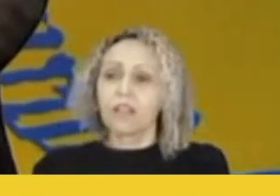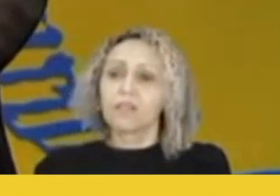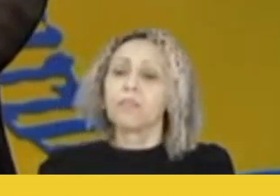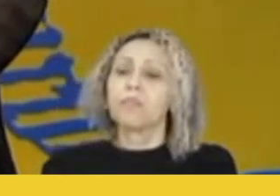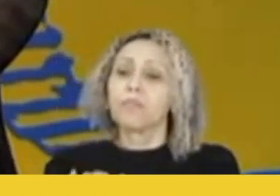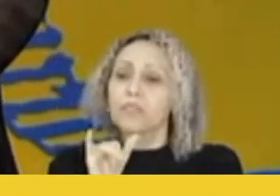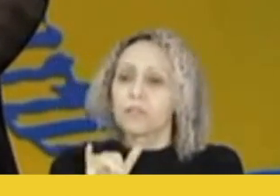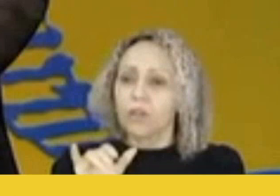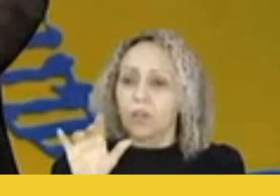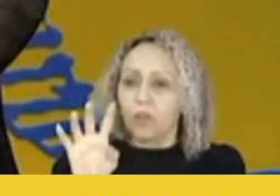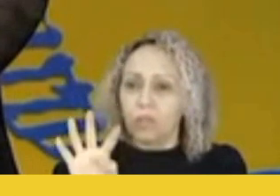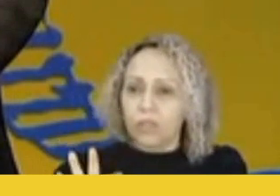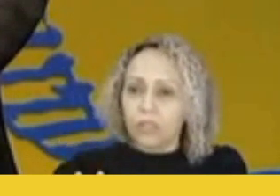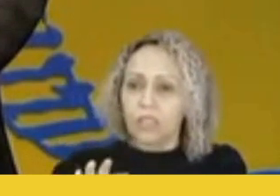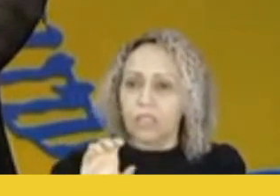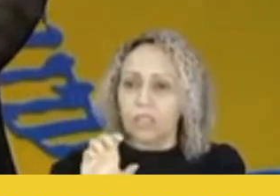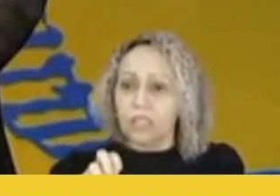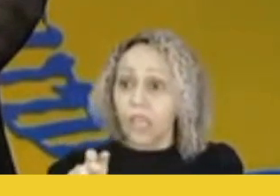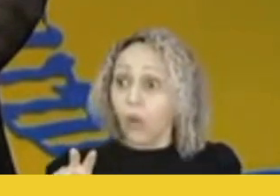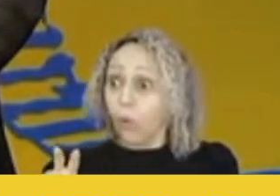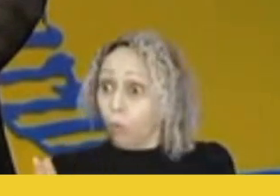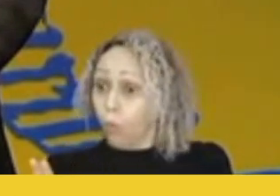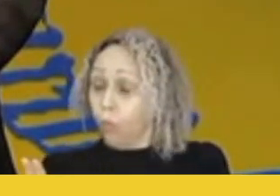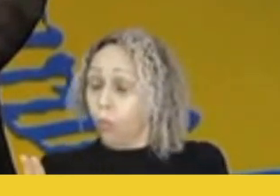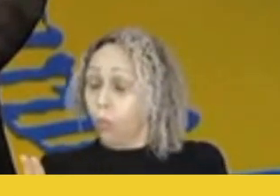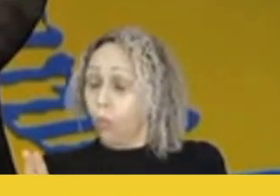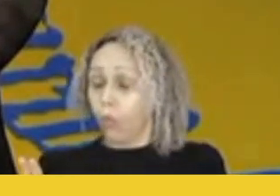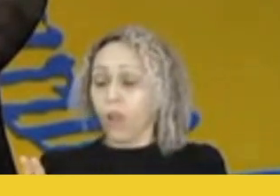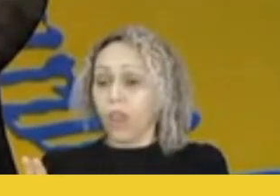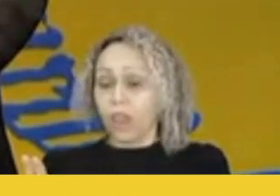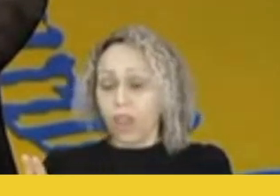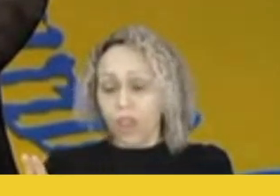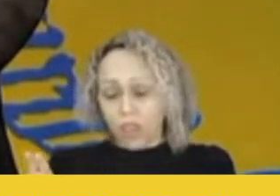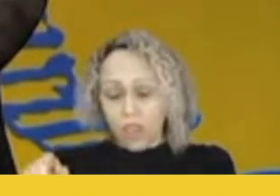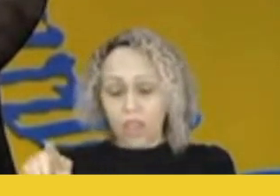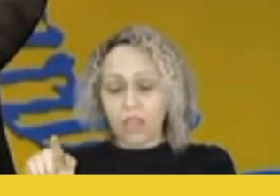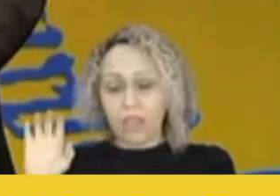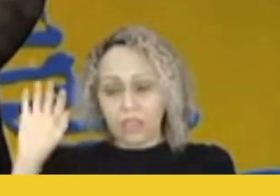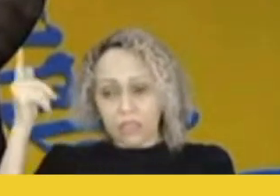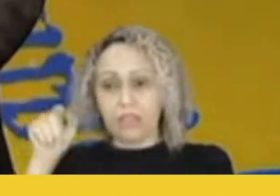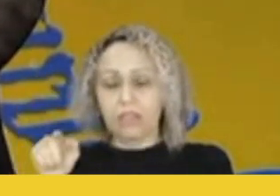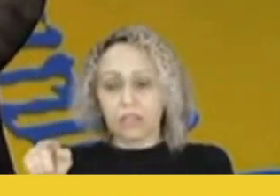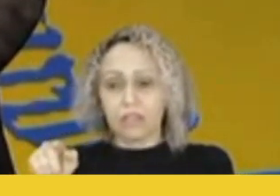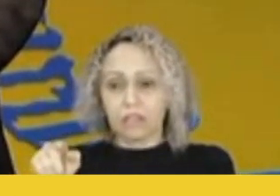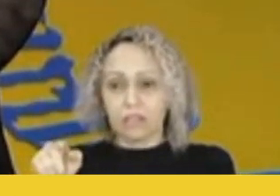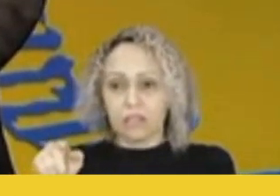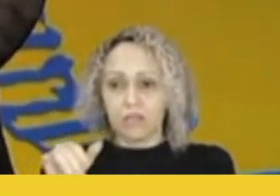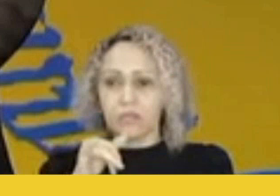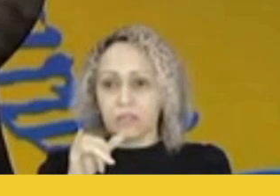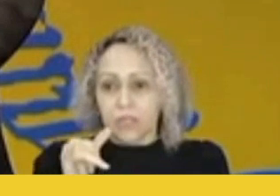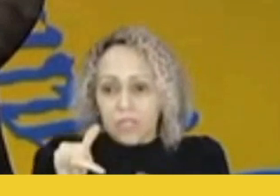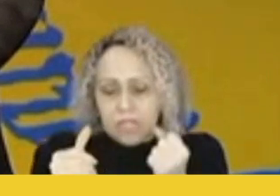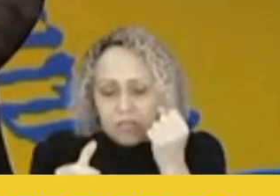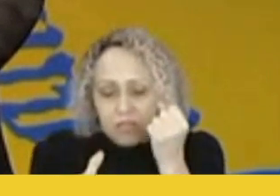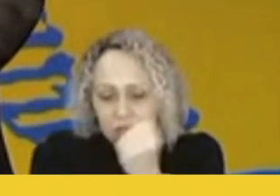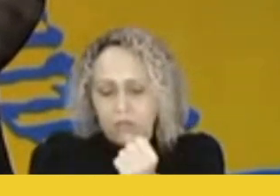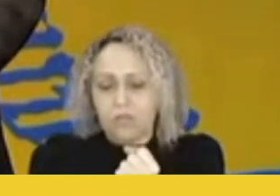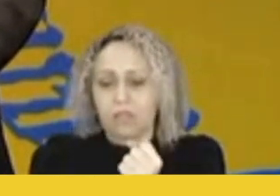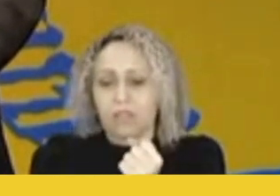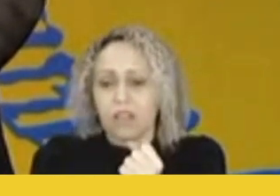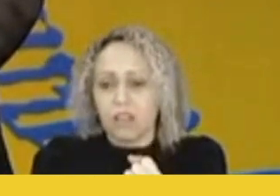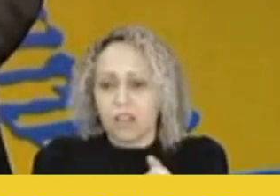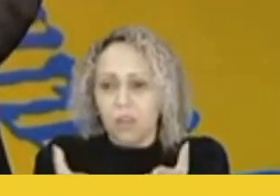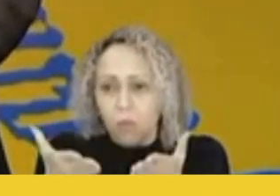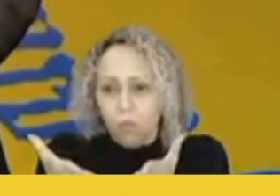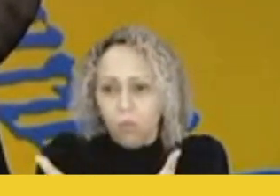determinação do TCU gera um impacto de 150 milhões de reais para cumprir essa decisão sobre segurança portuária, que